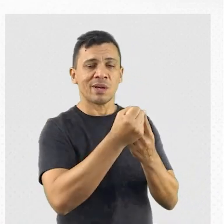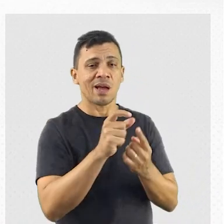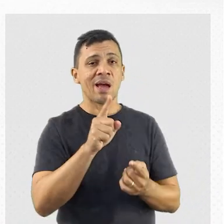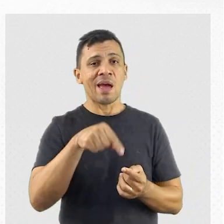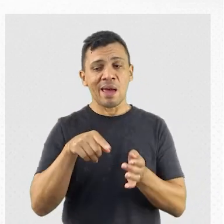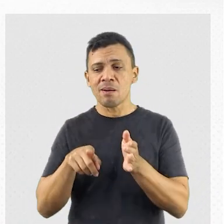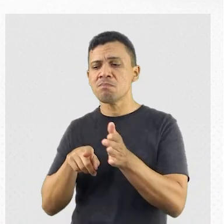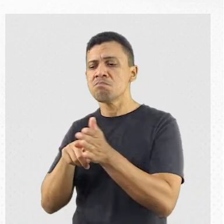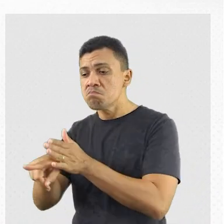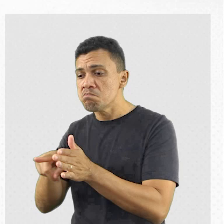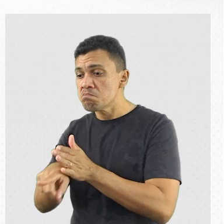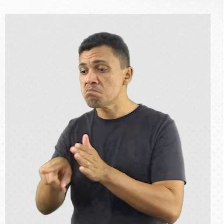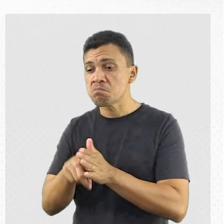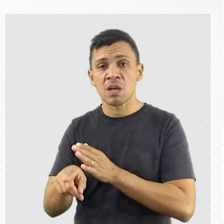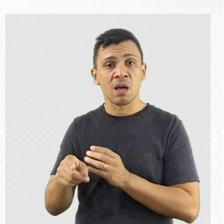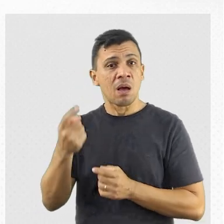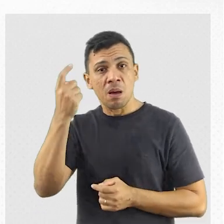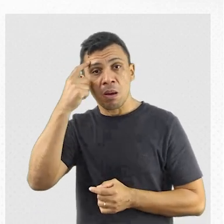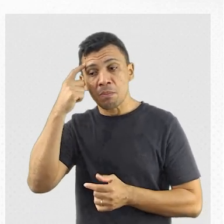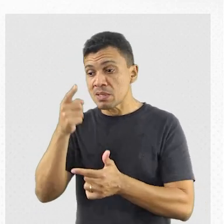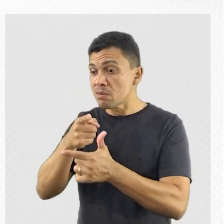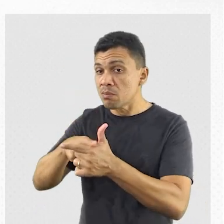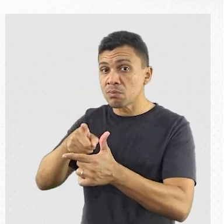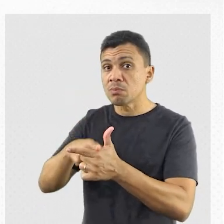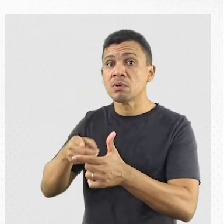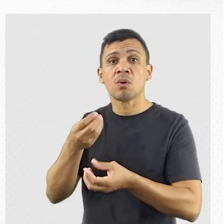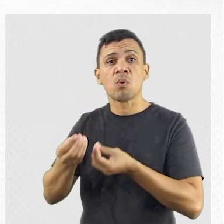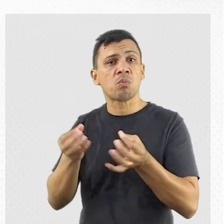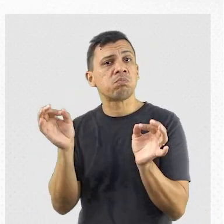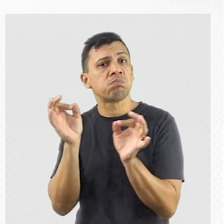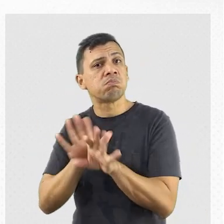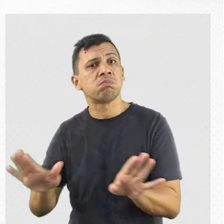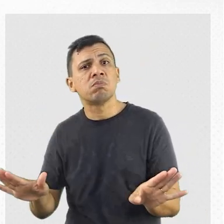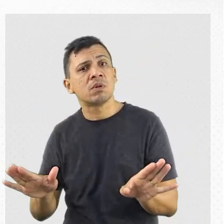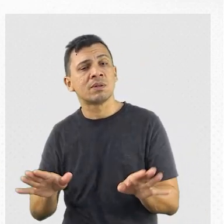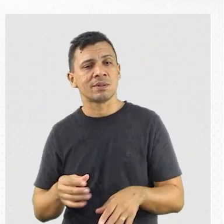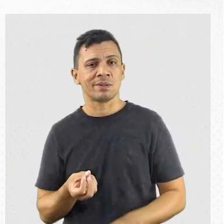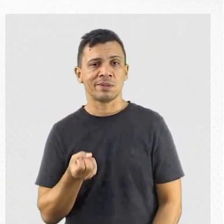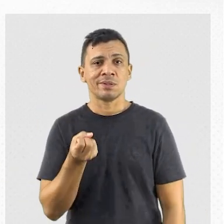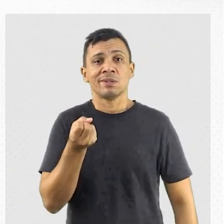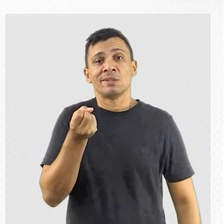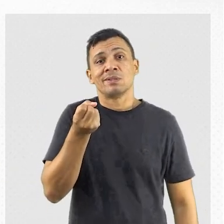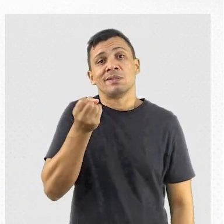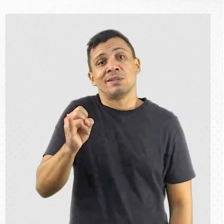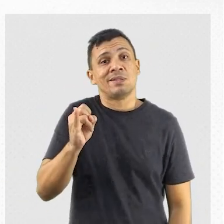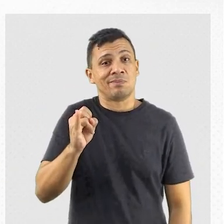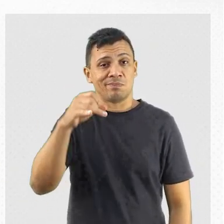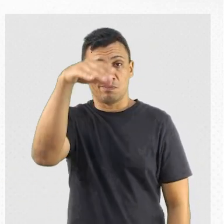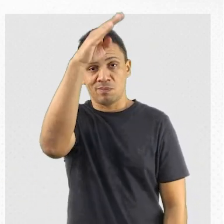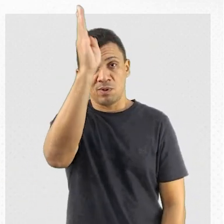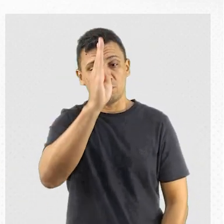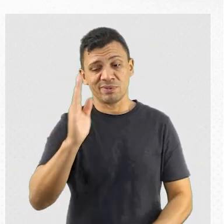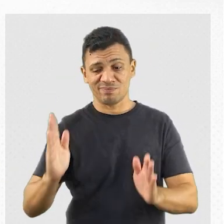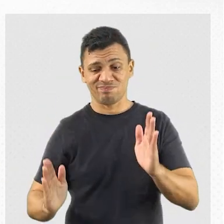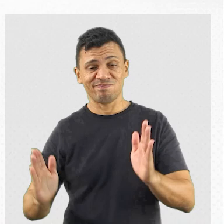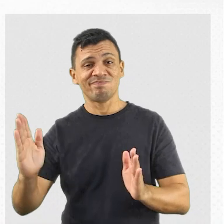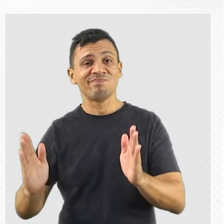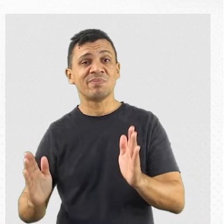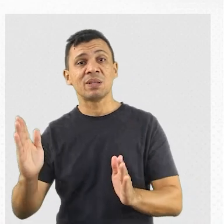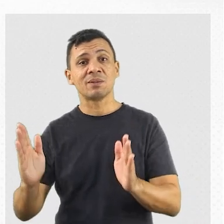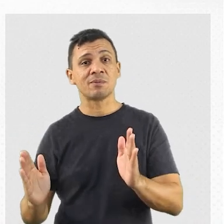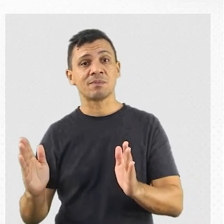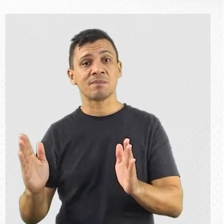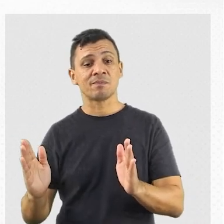dá um indicativo de como Durkheim pensava a relação entre sociedade e indivíduo. Se ele está dizendo que tem